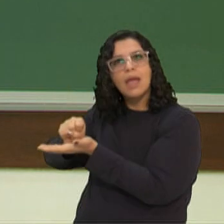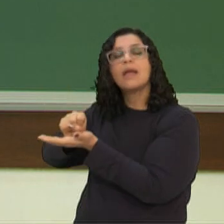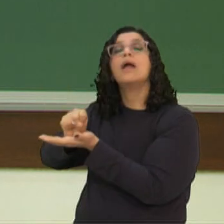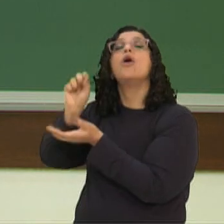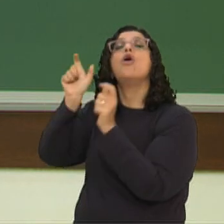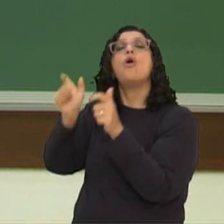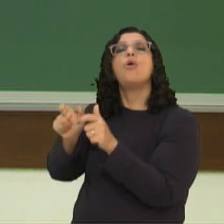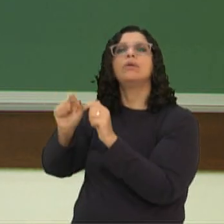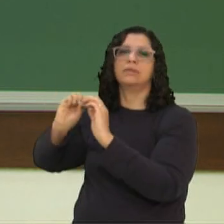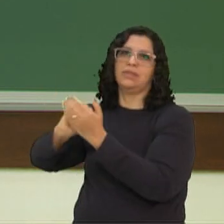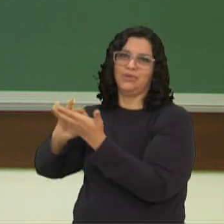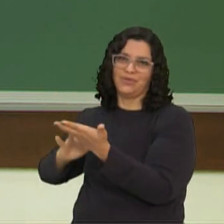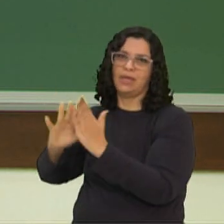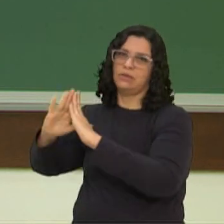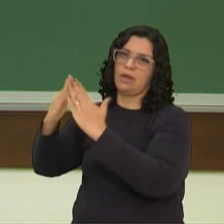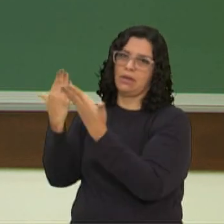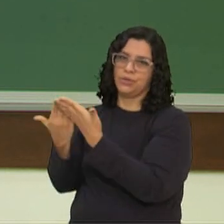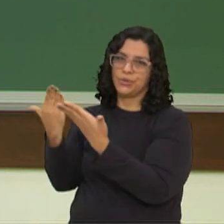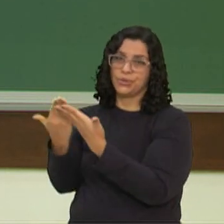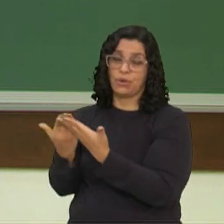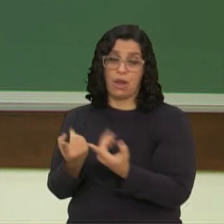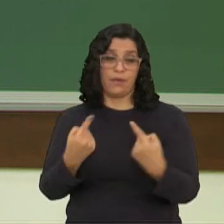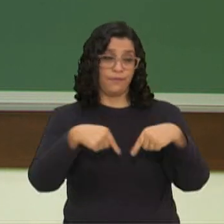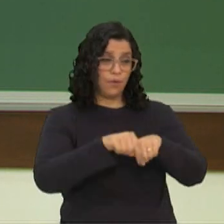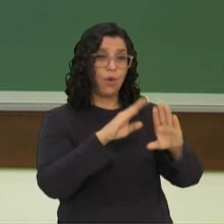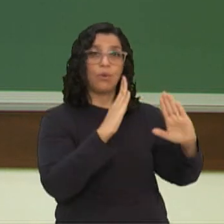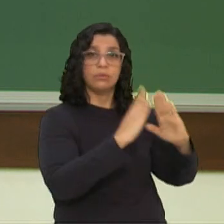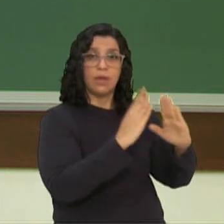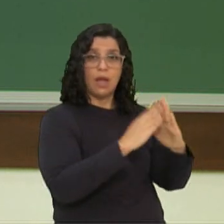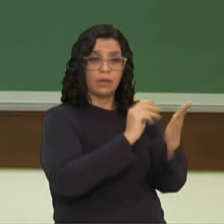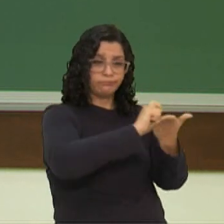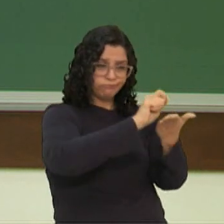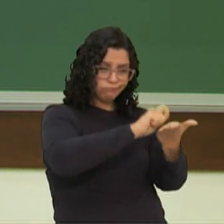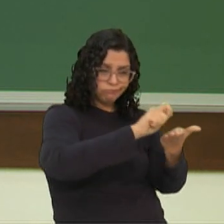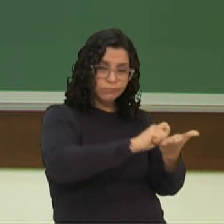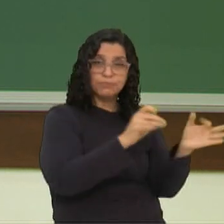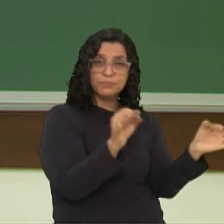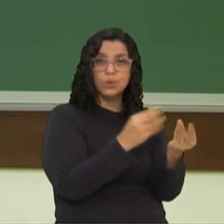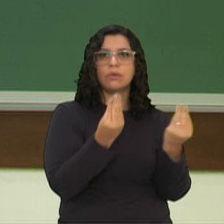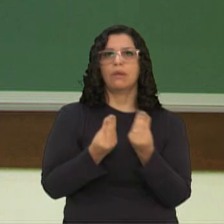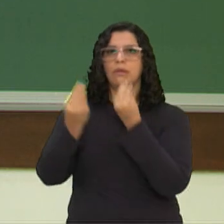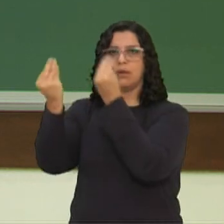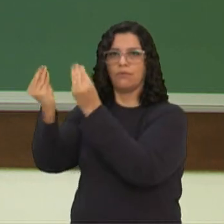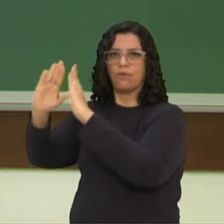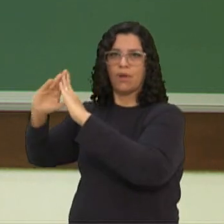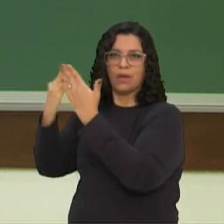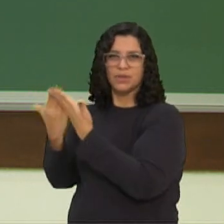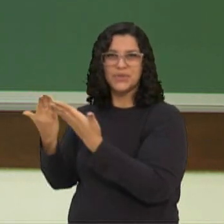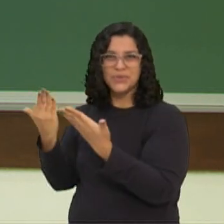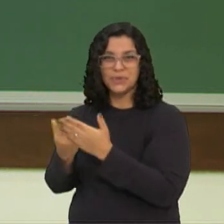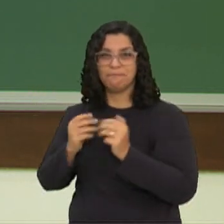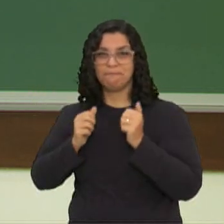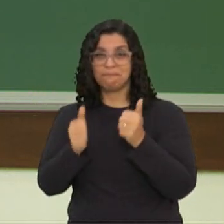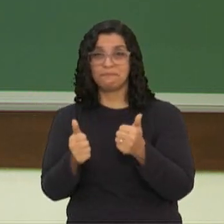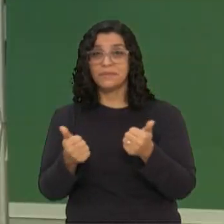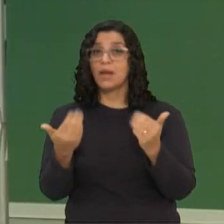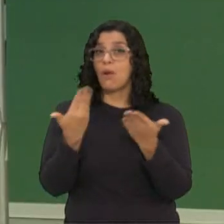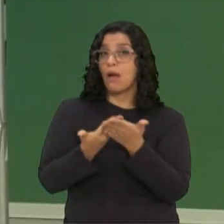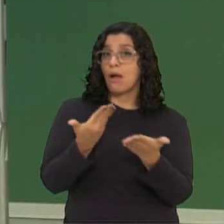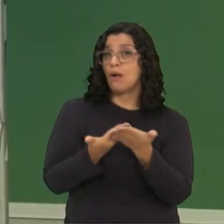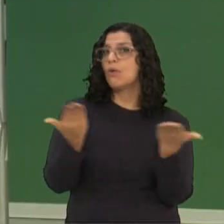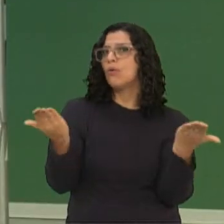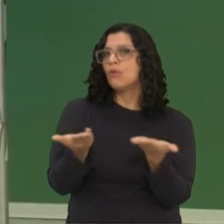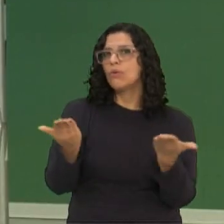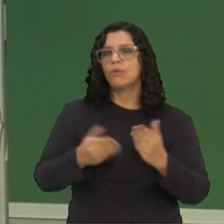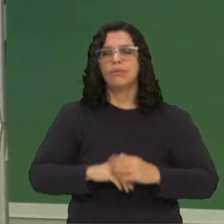colégio, posteriormente entregá-la. E aí fica resolvida a questão. Então vamos aqui à nossa aula de hoje.